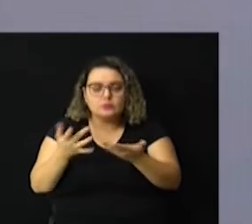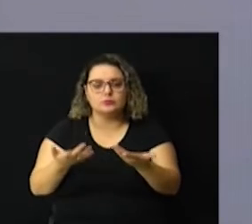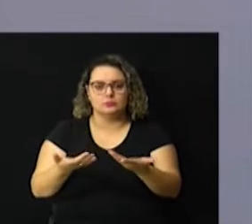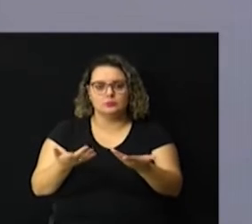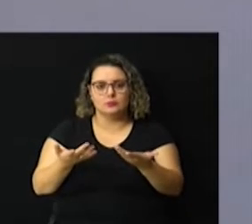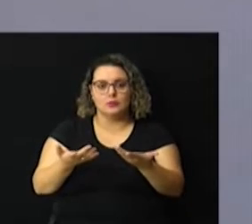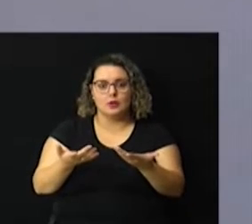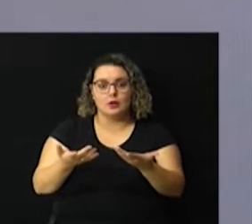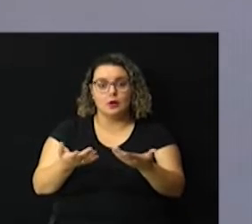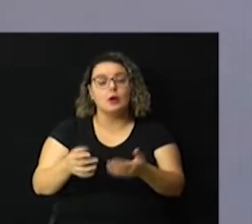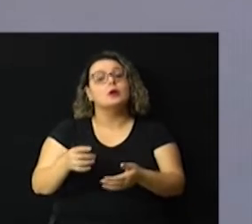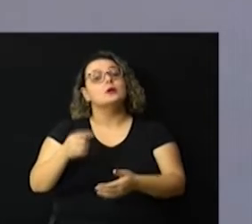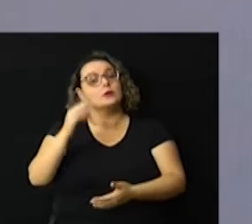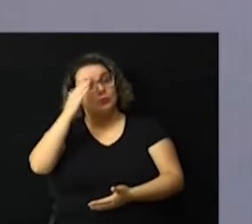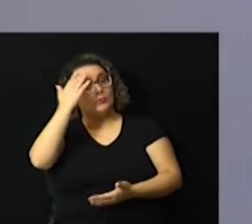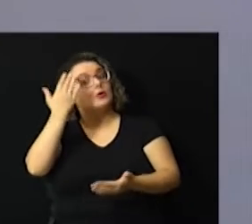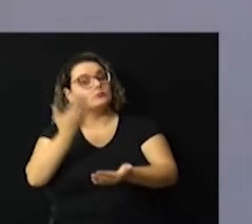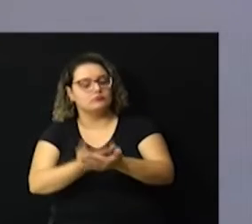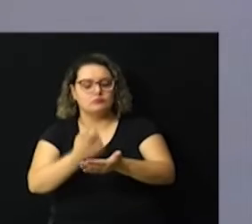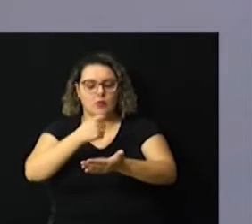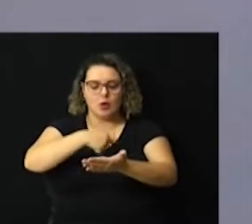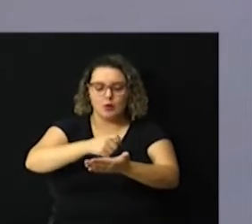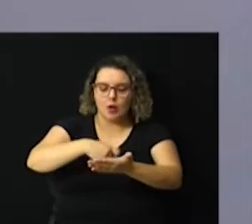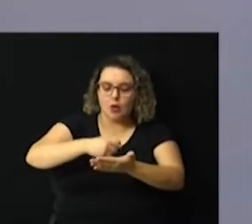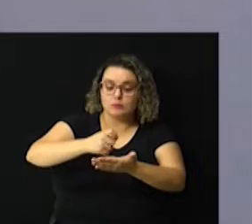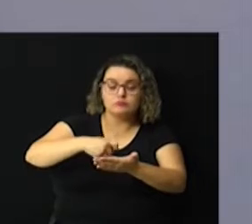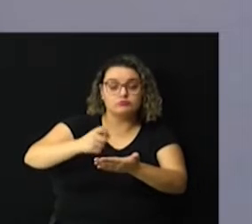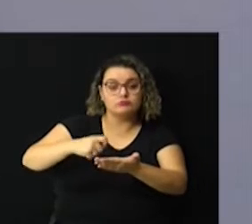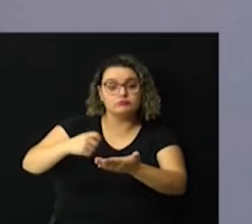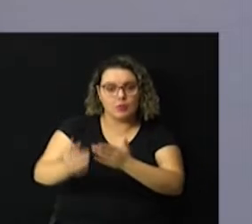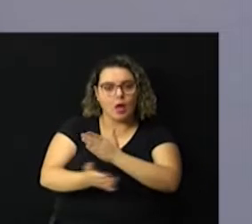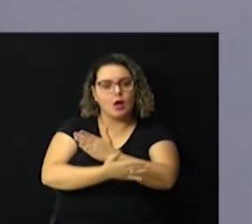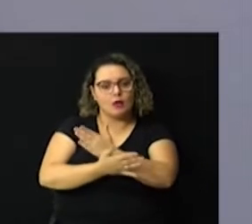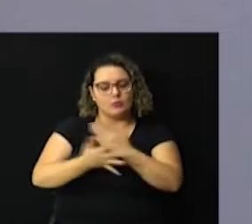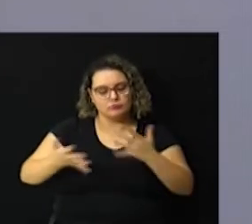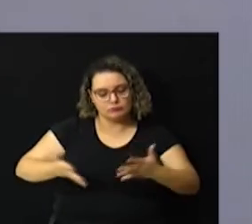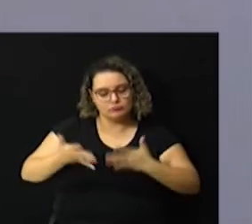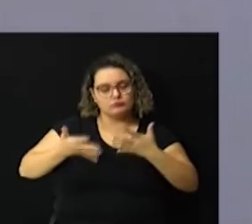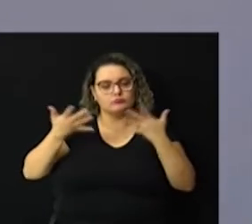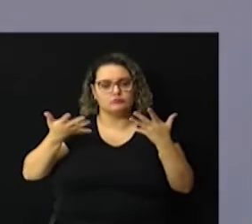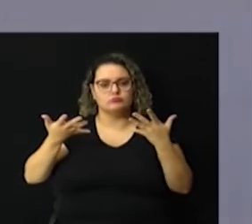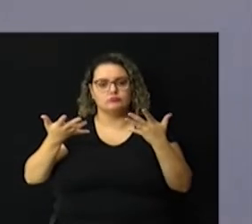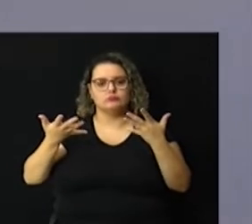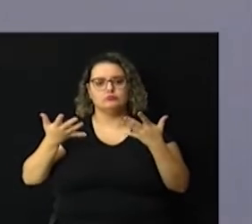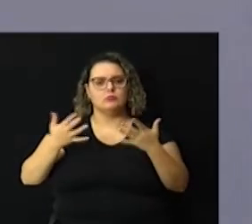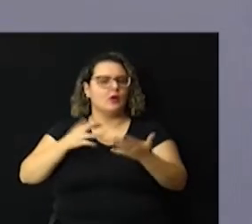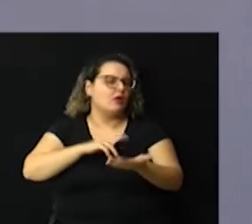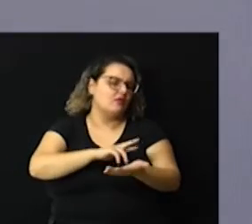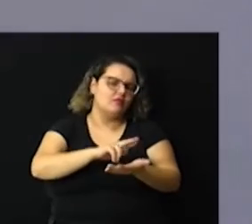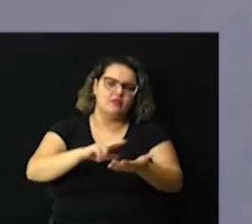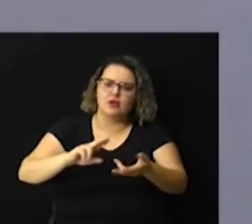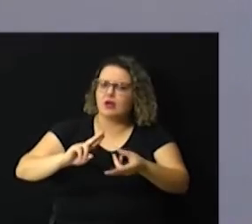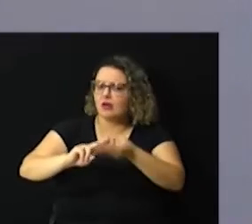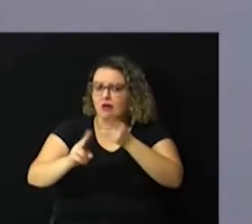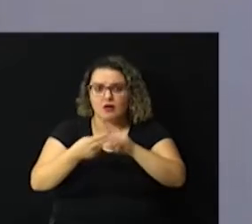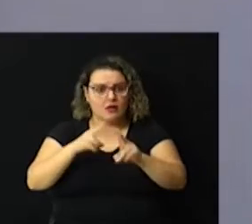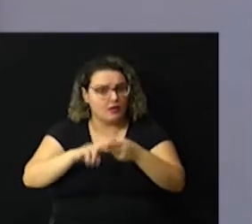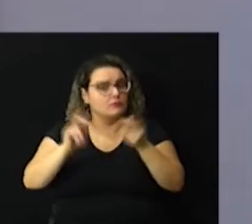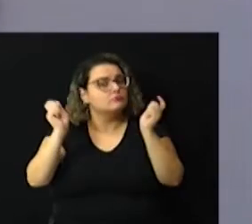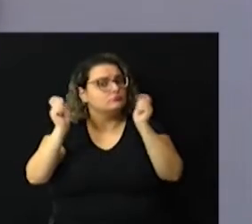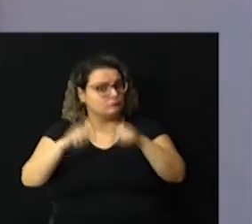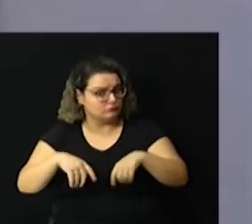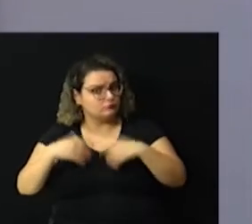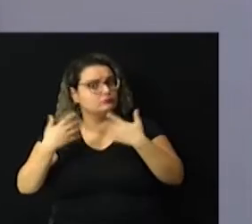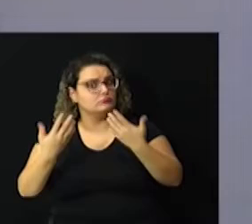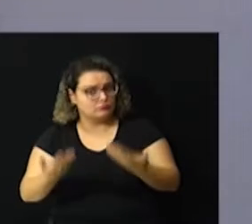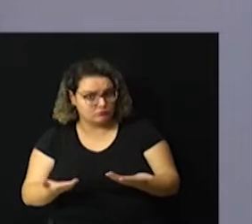que você ter os trabalhos manuais, eles nos ajudam muito, enfim, a diversas habilidades e competências.